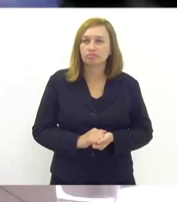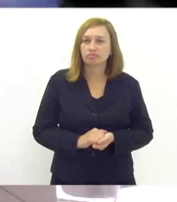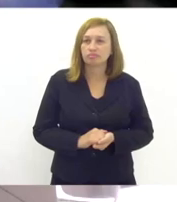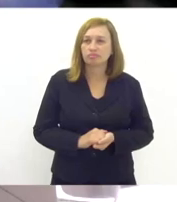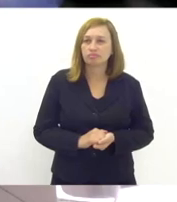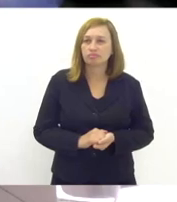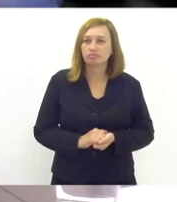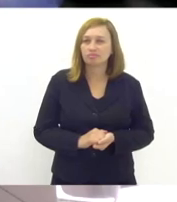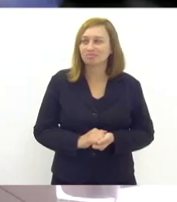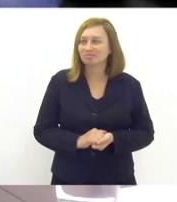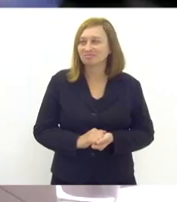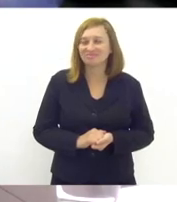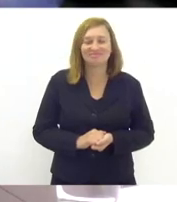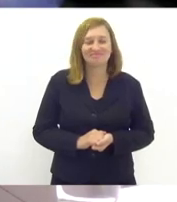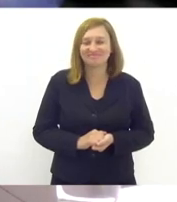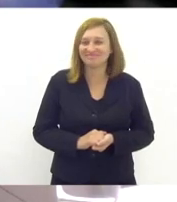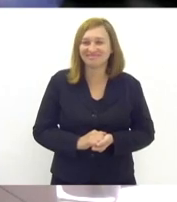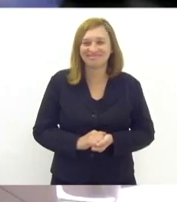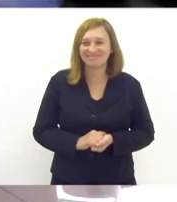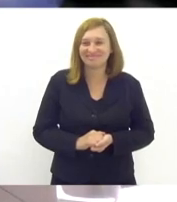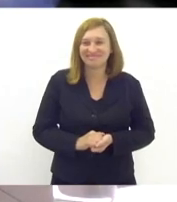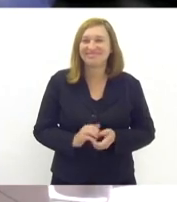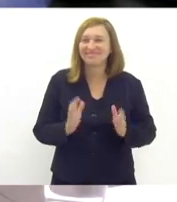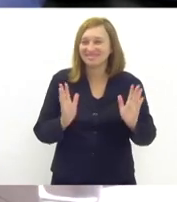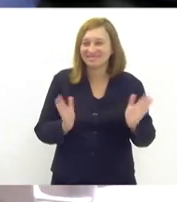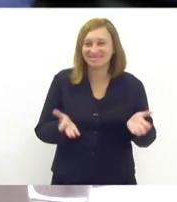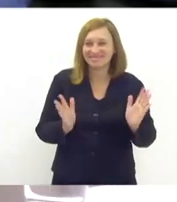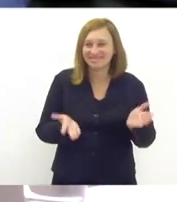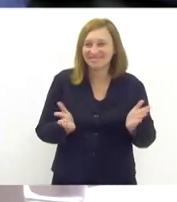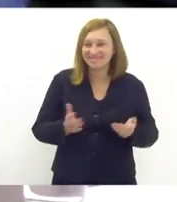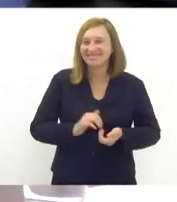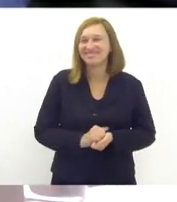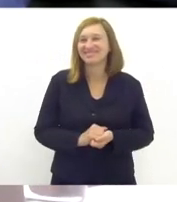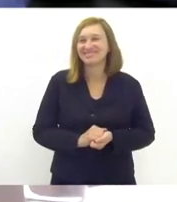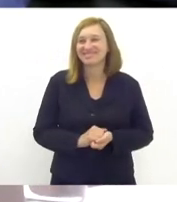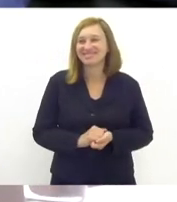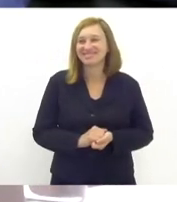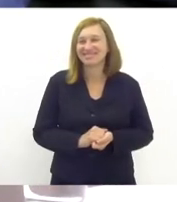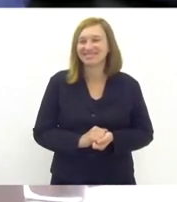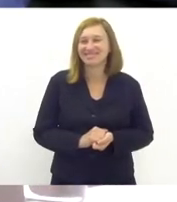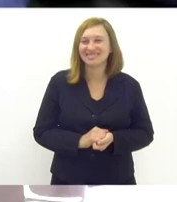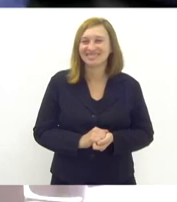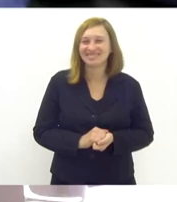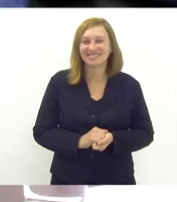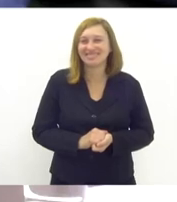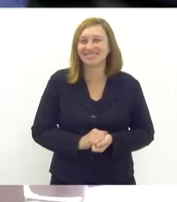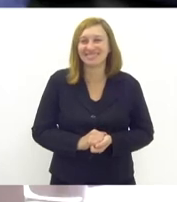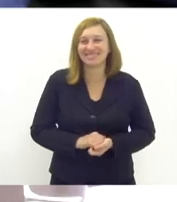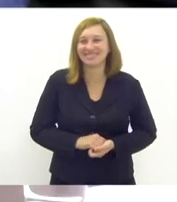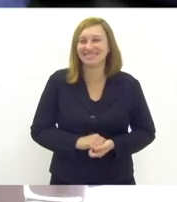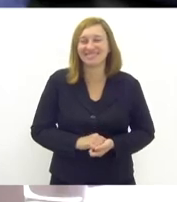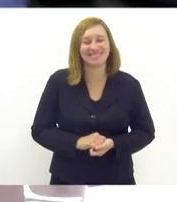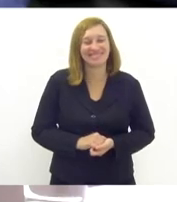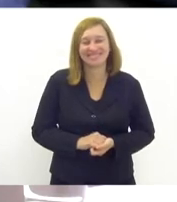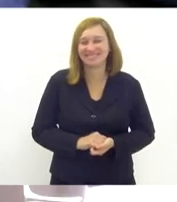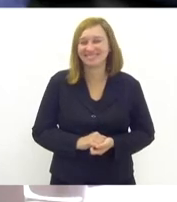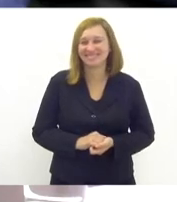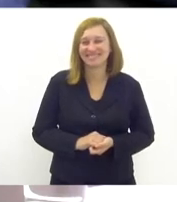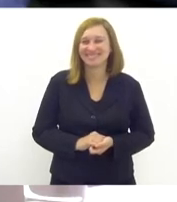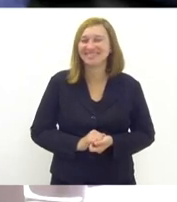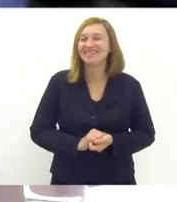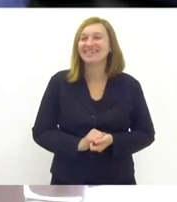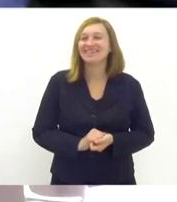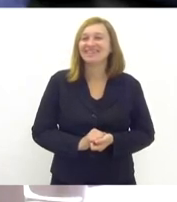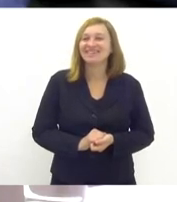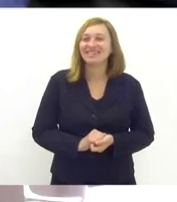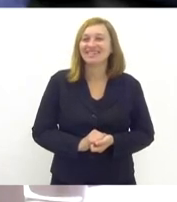eu pretendo futuramente entrar com... O Estado recorreu dessa decisão. E, pela iminência de,